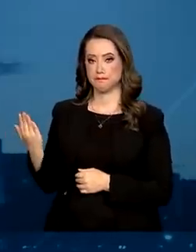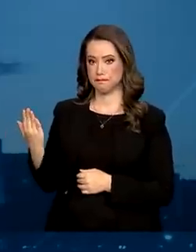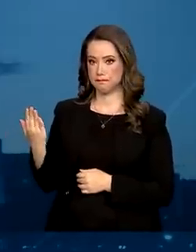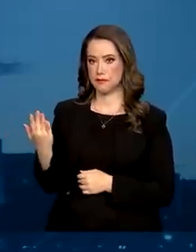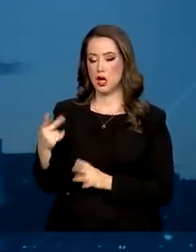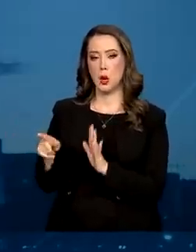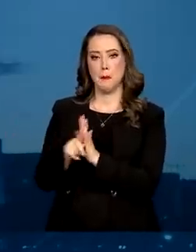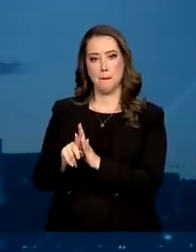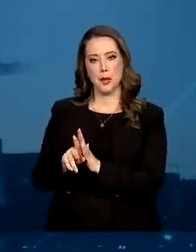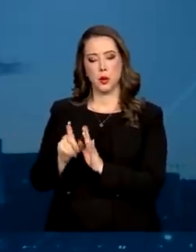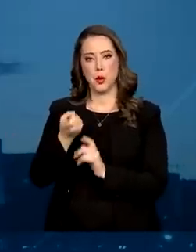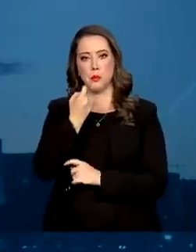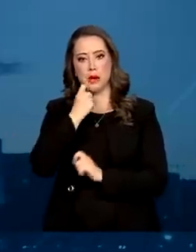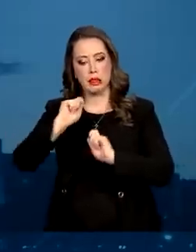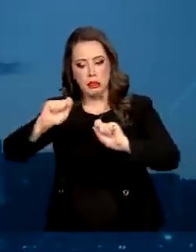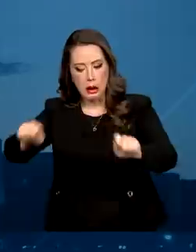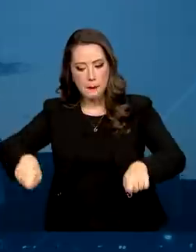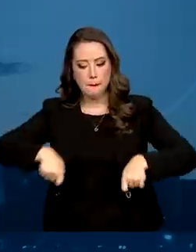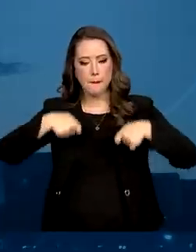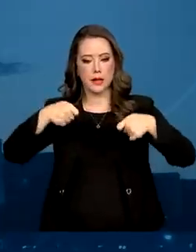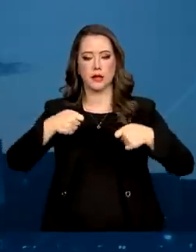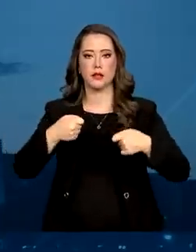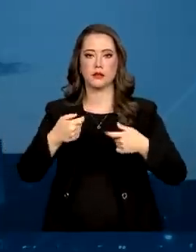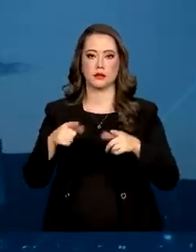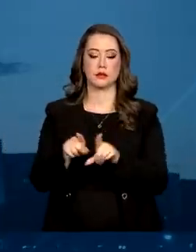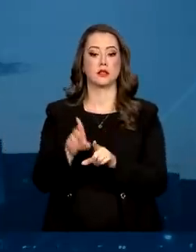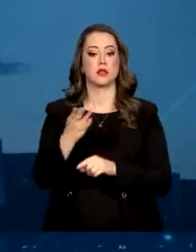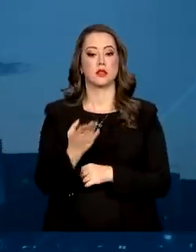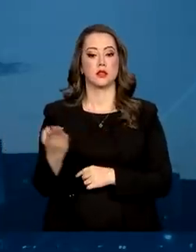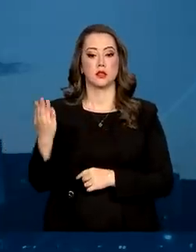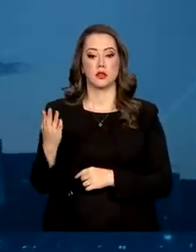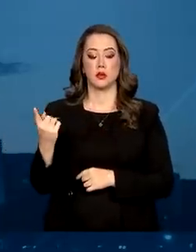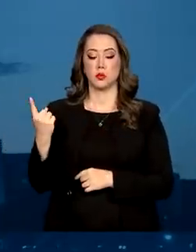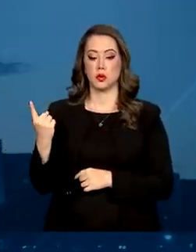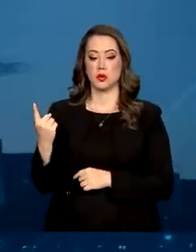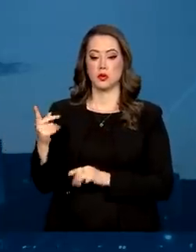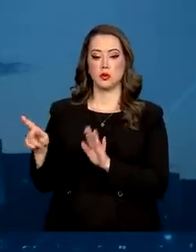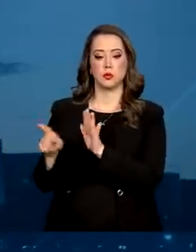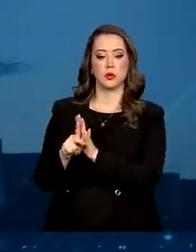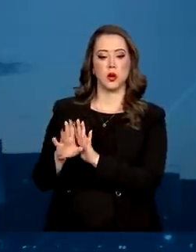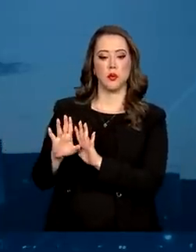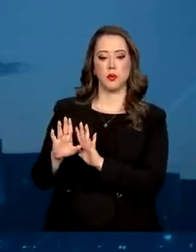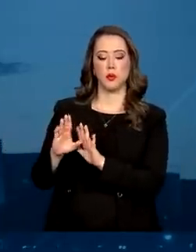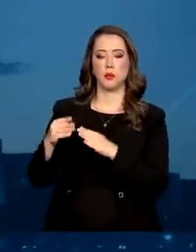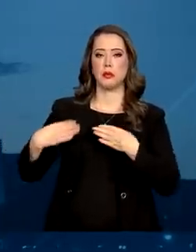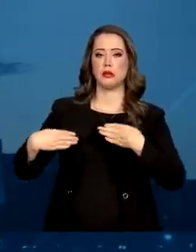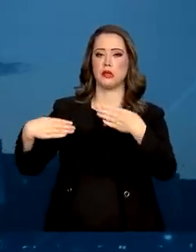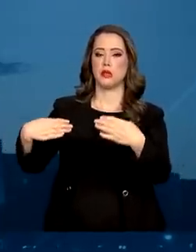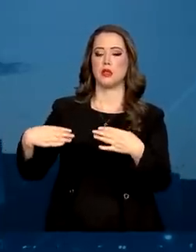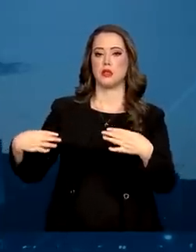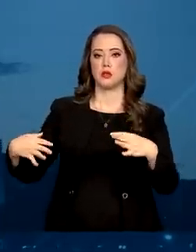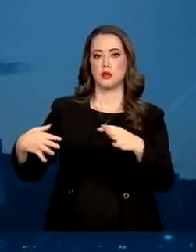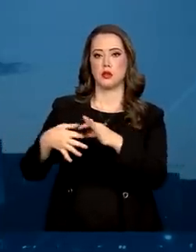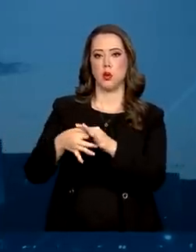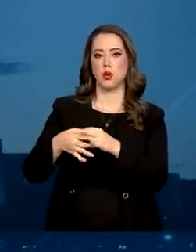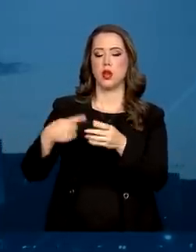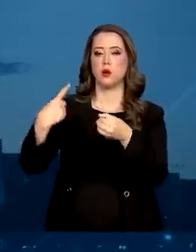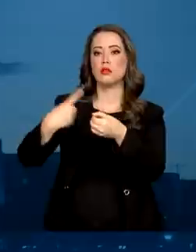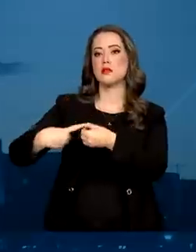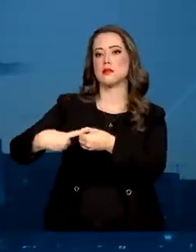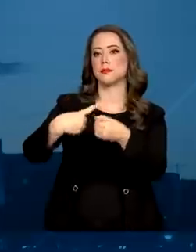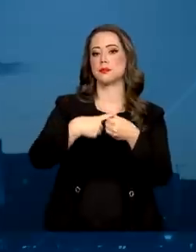ministro da Pesca e Agricultura Valdez Góes assume como ministro da integração e desenvolvimento Regional